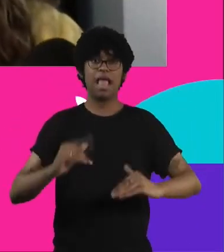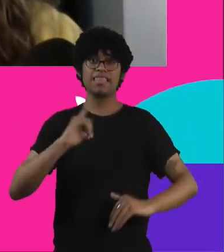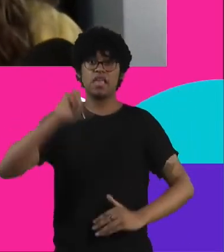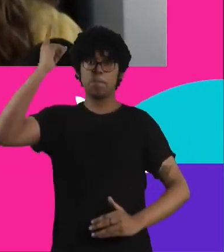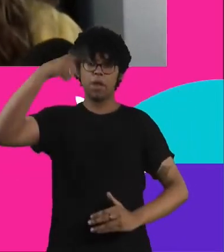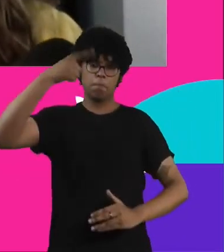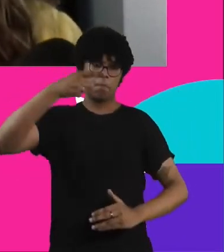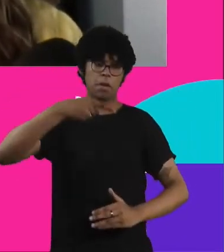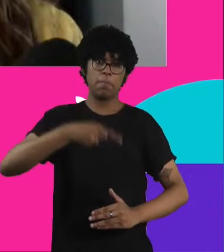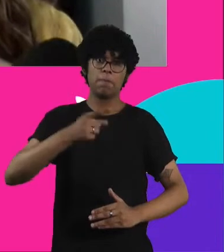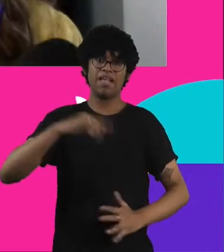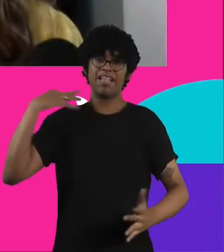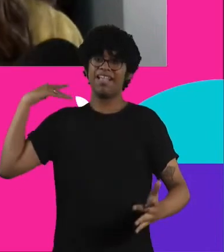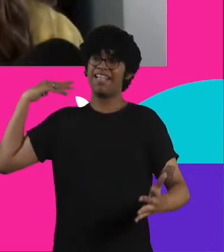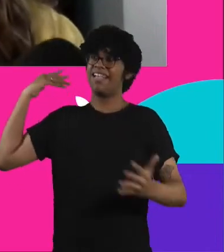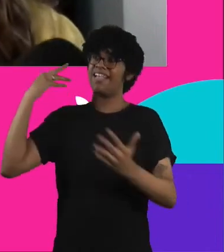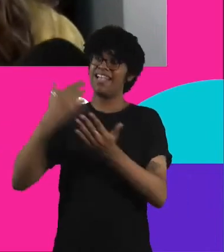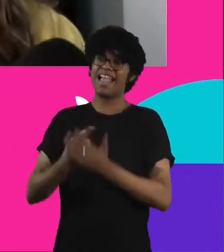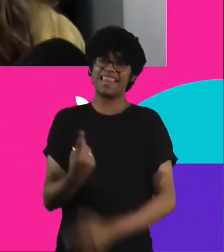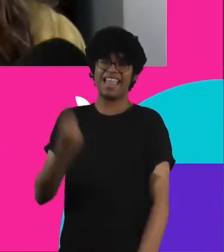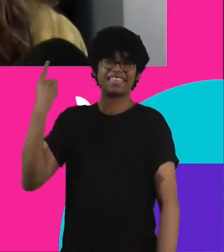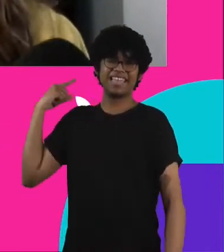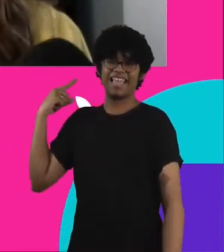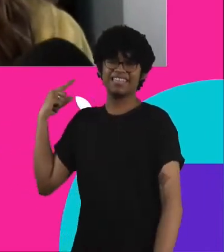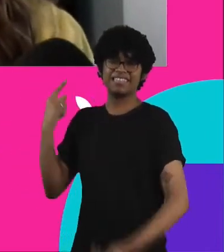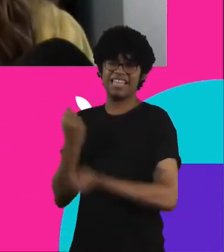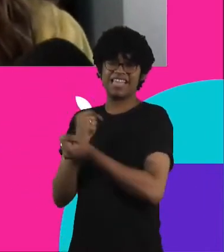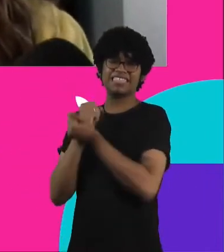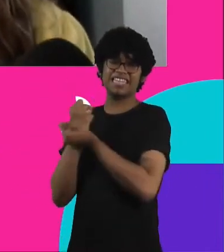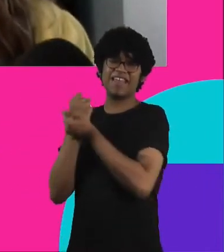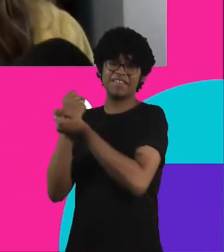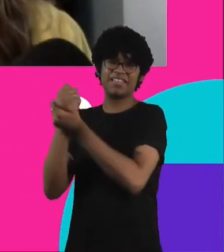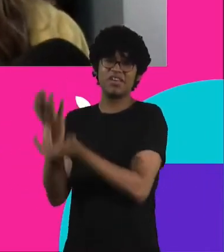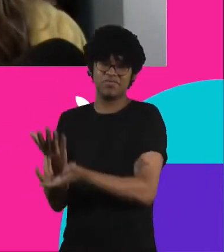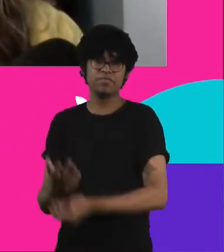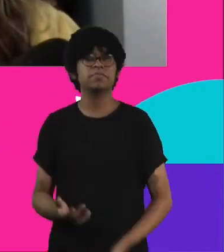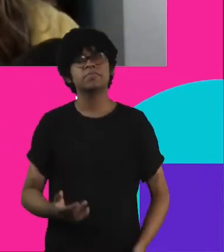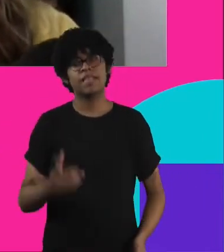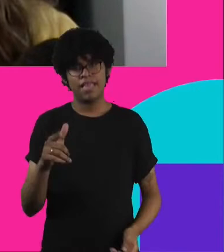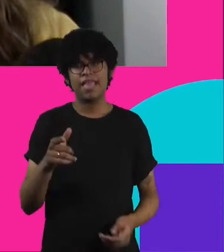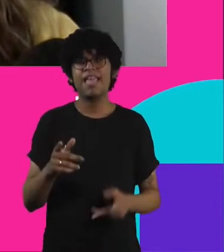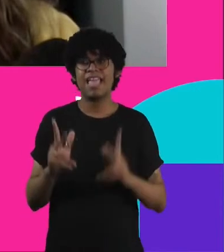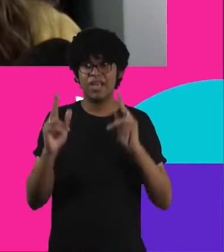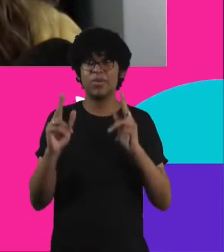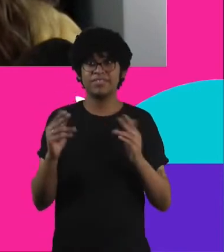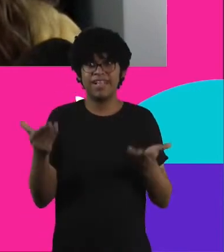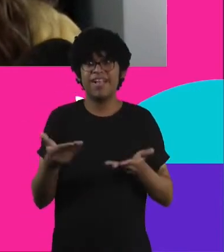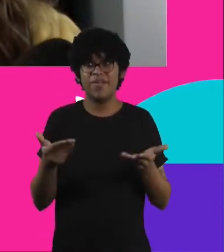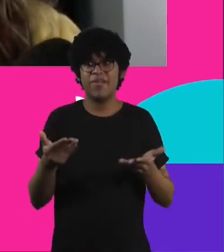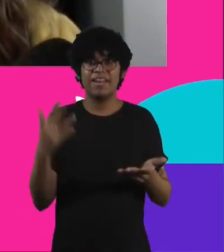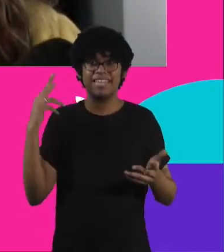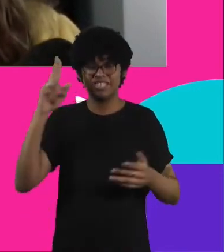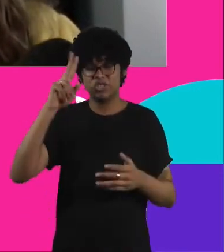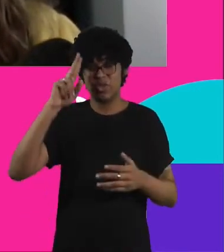o período colonial. Isso para a gente fazer um recorte muito mais atual do que na história da humanidade como